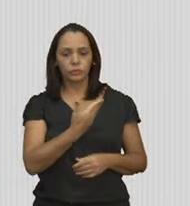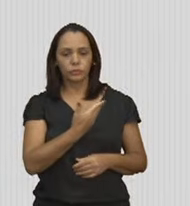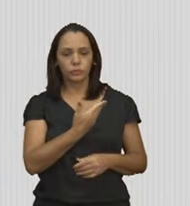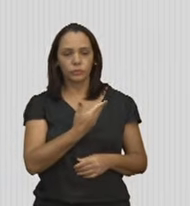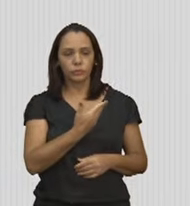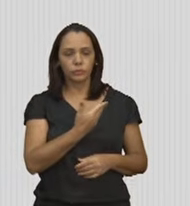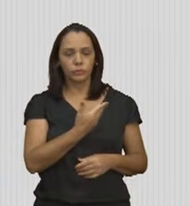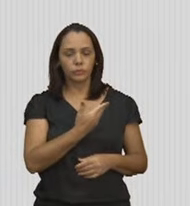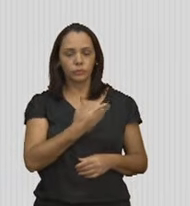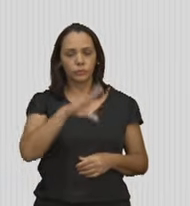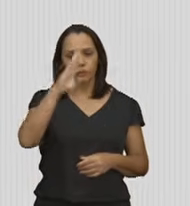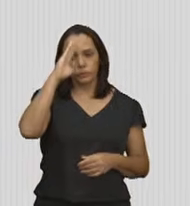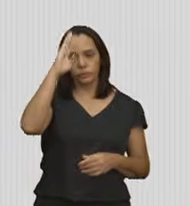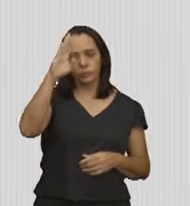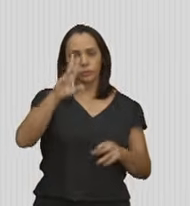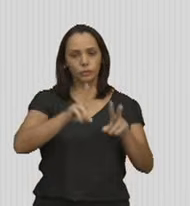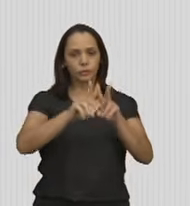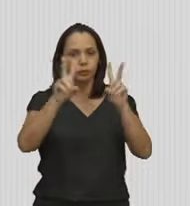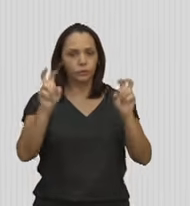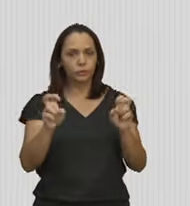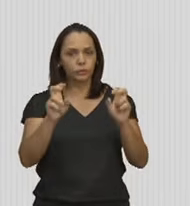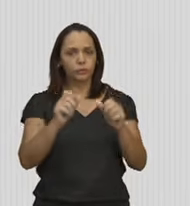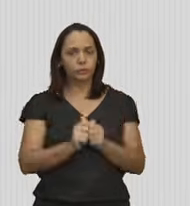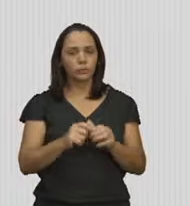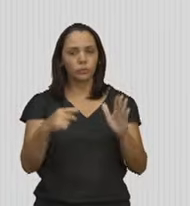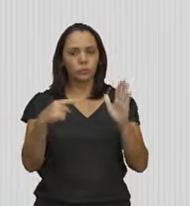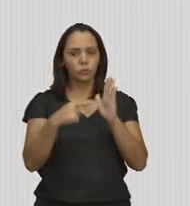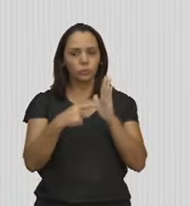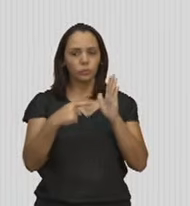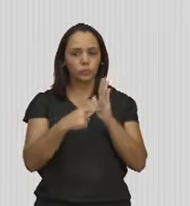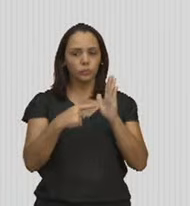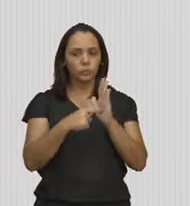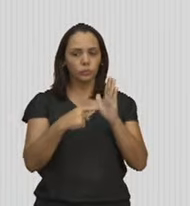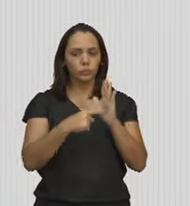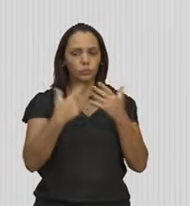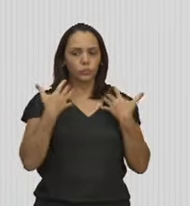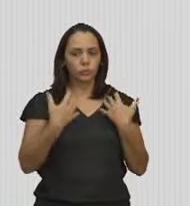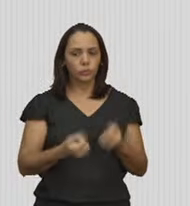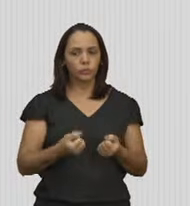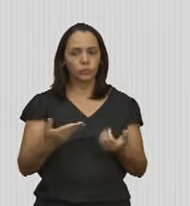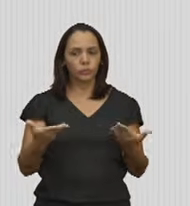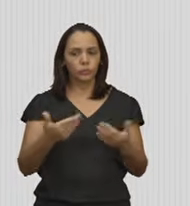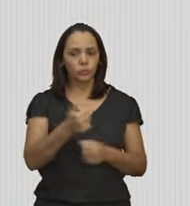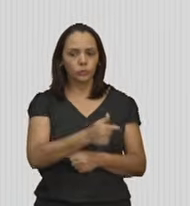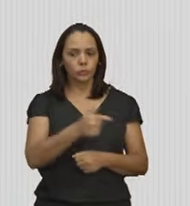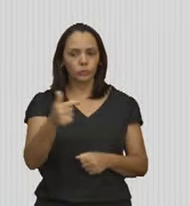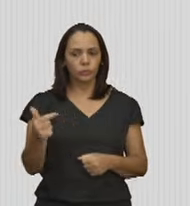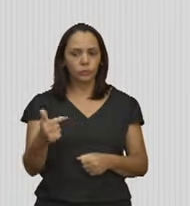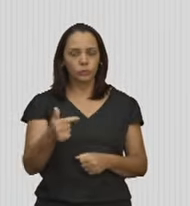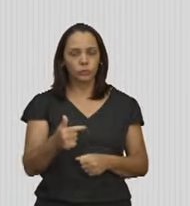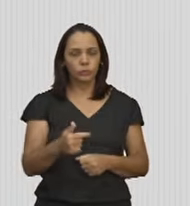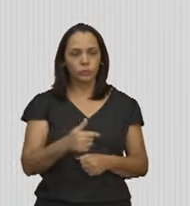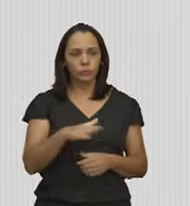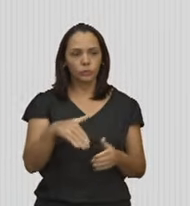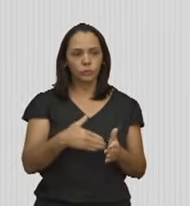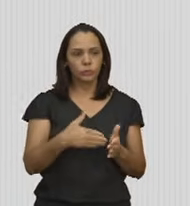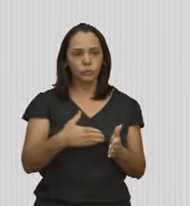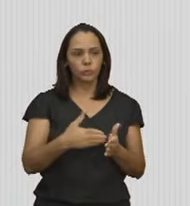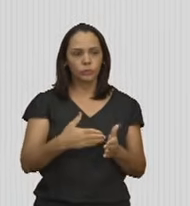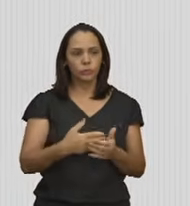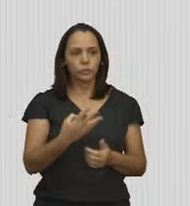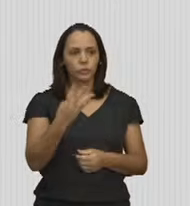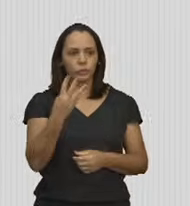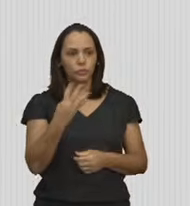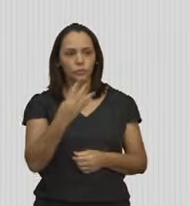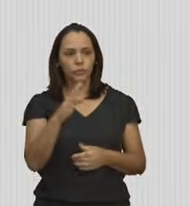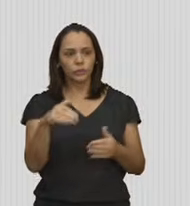são os principais temas de denúncias que recebemos essa semana aí, entre a última quarta-feira e